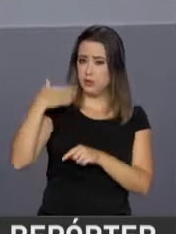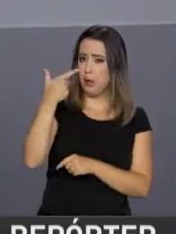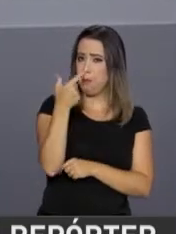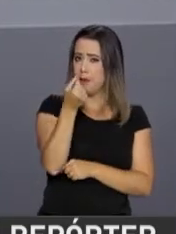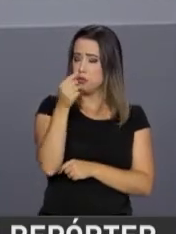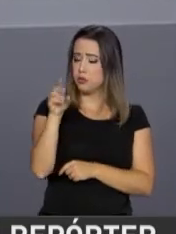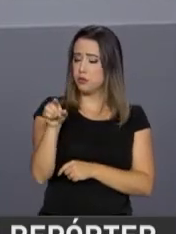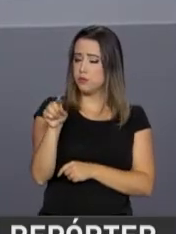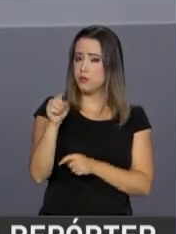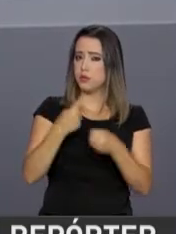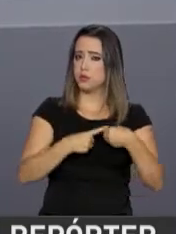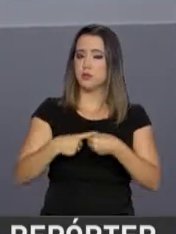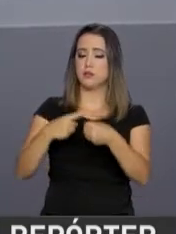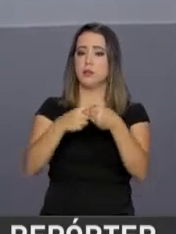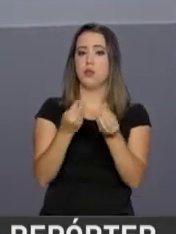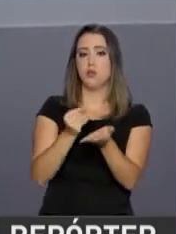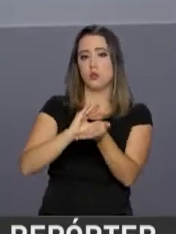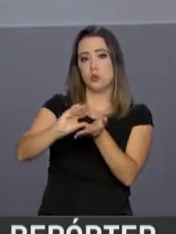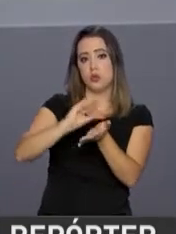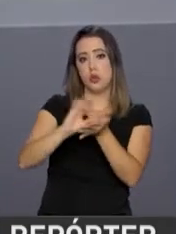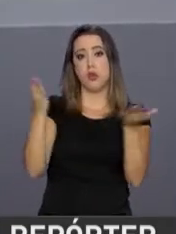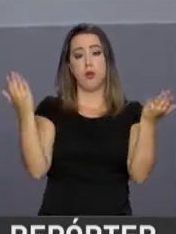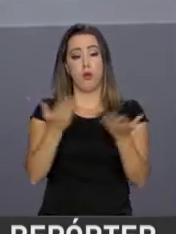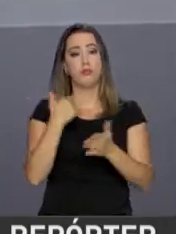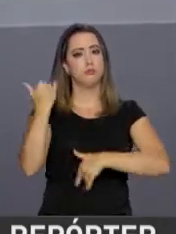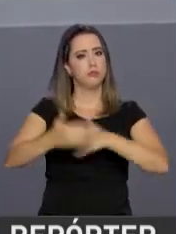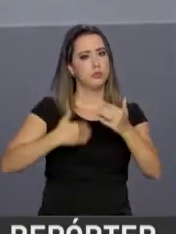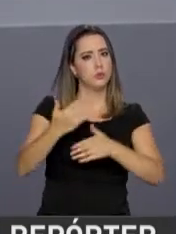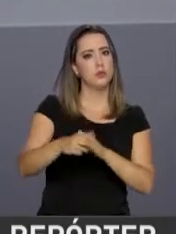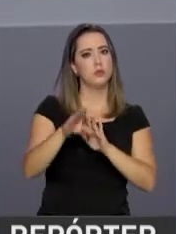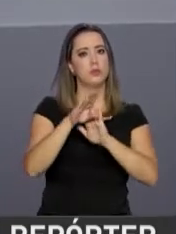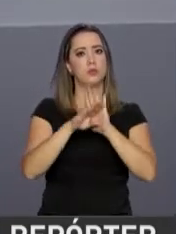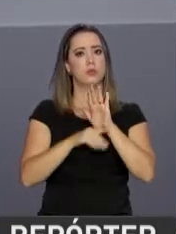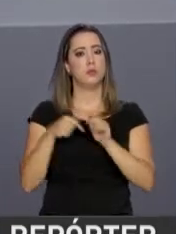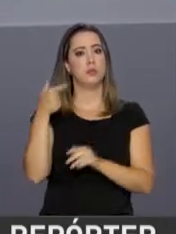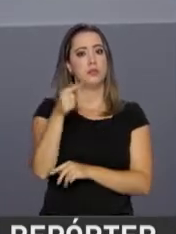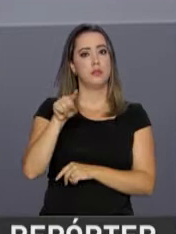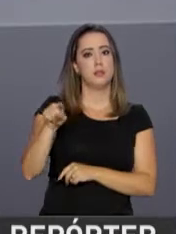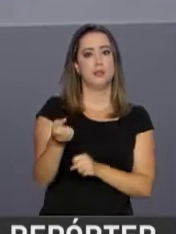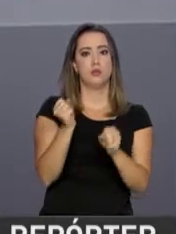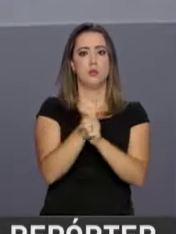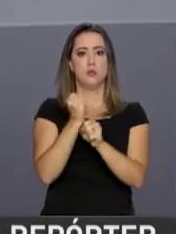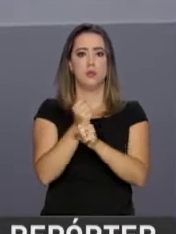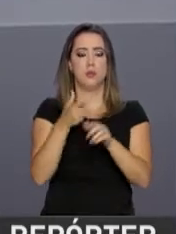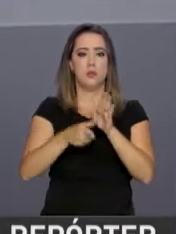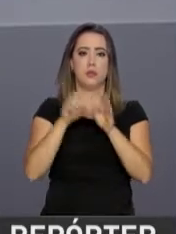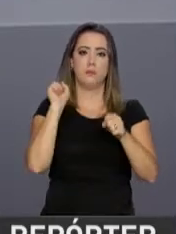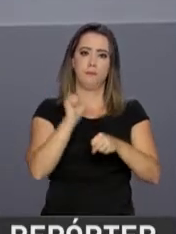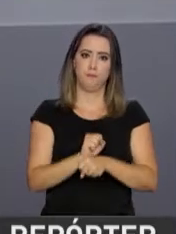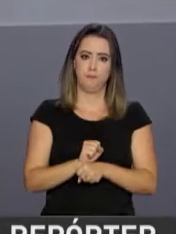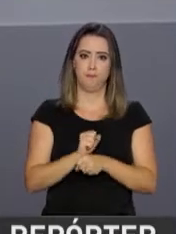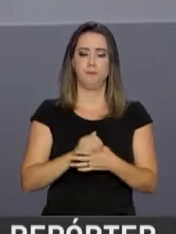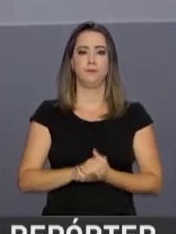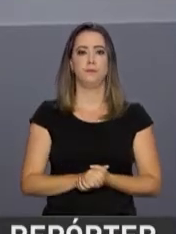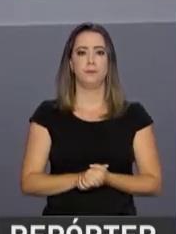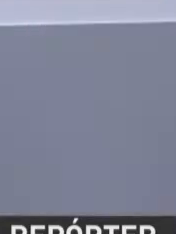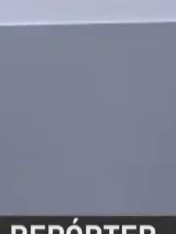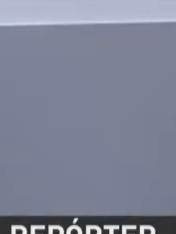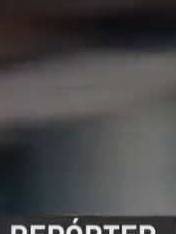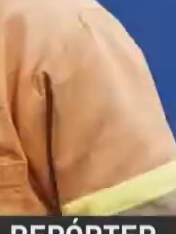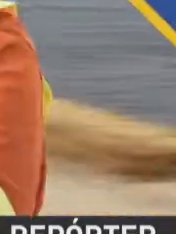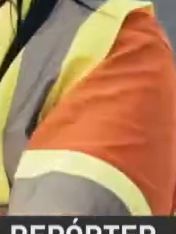programa agora é avançar o programa retomou mais sete obras que estavam paradas em todo o país